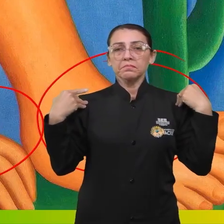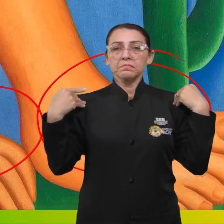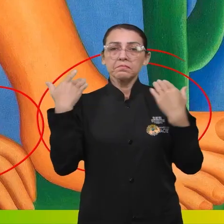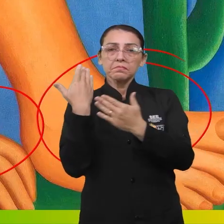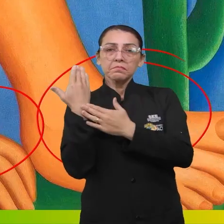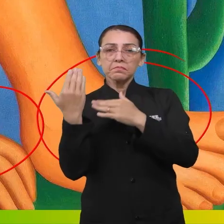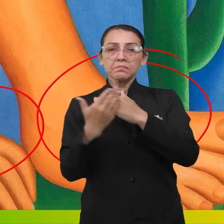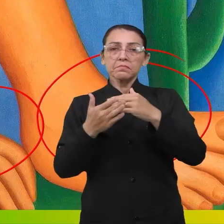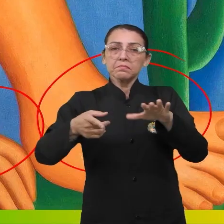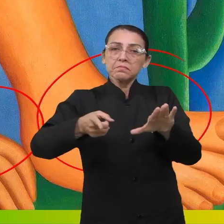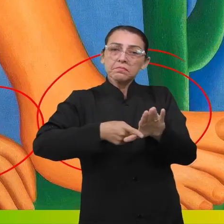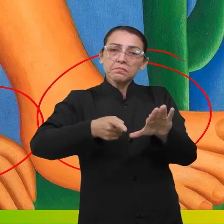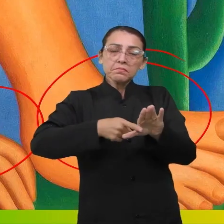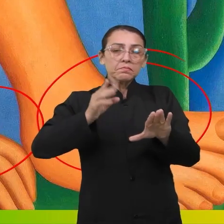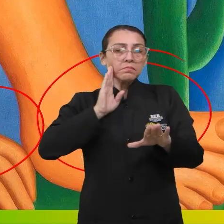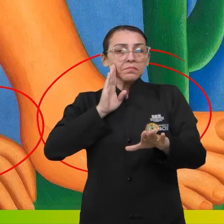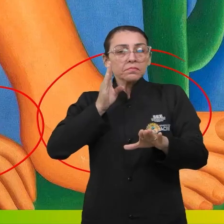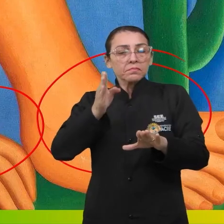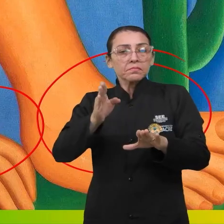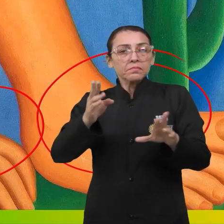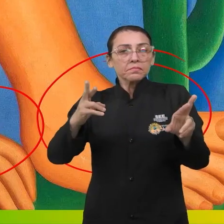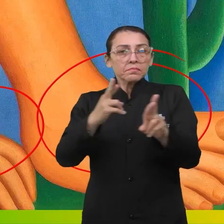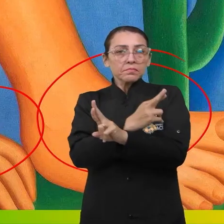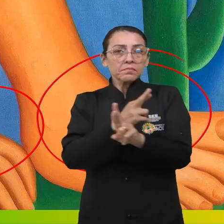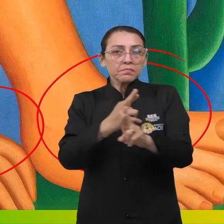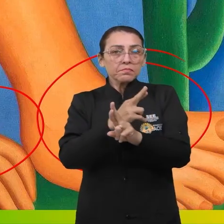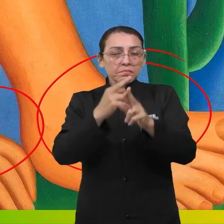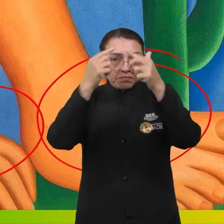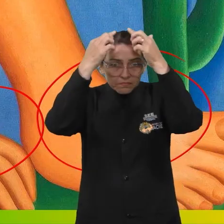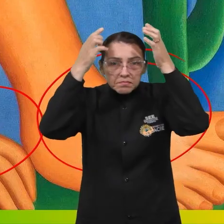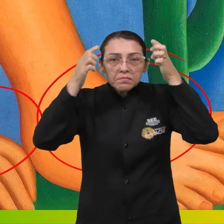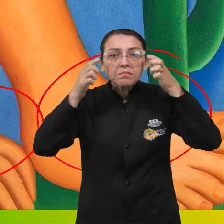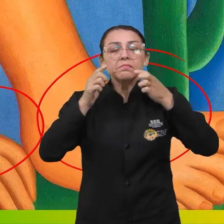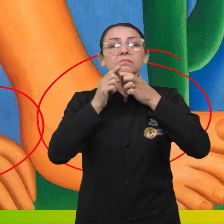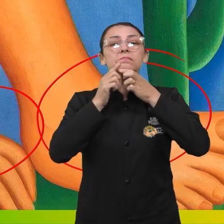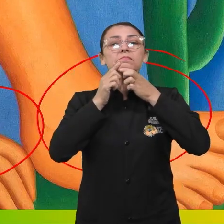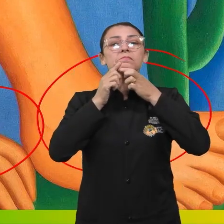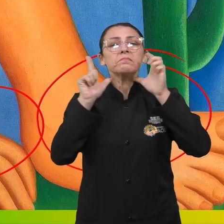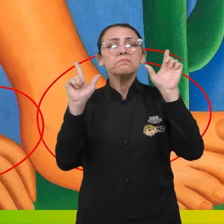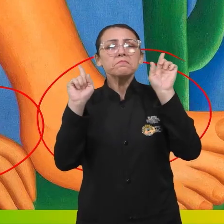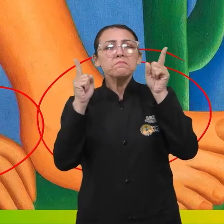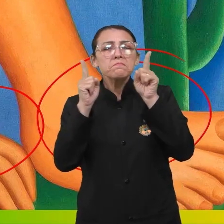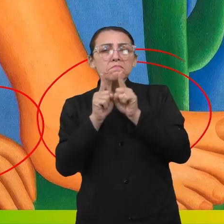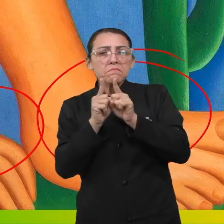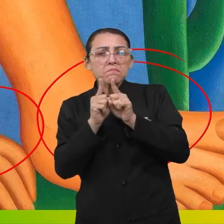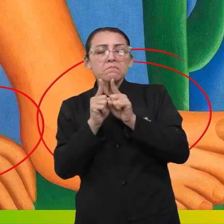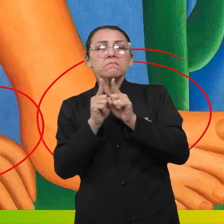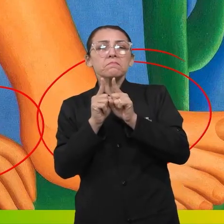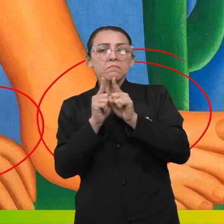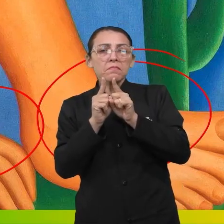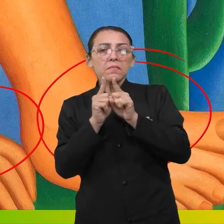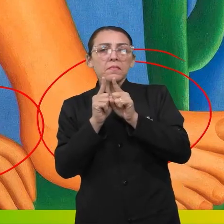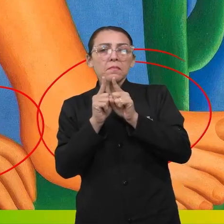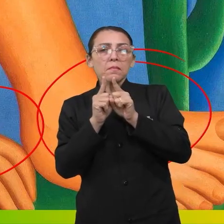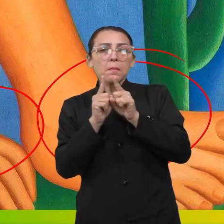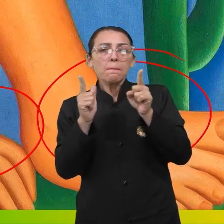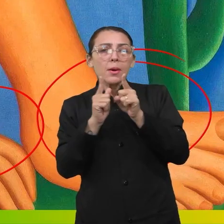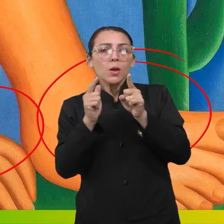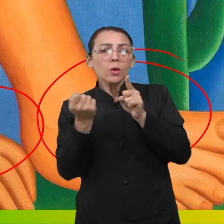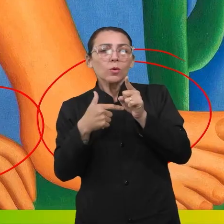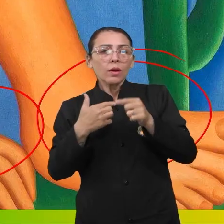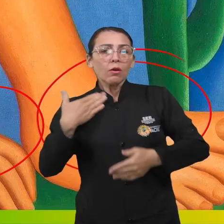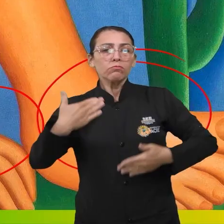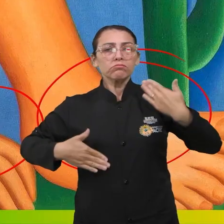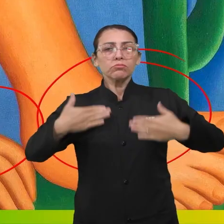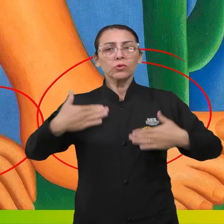e principalmente em relação aqui à cabeça da figura, que está descansando